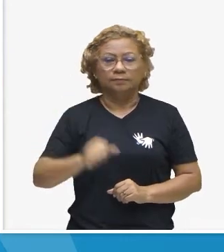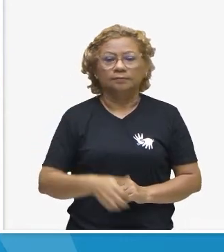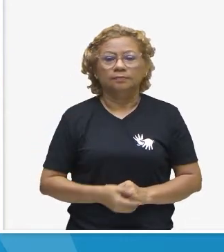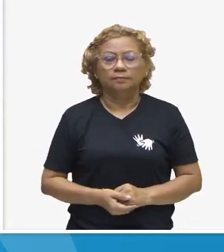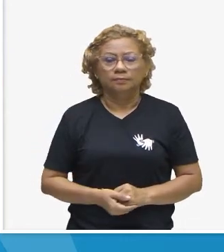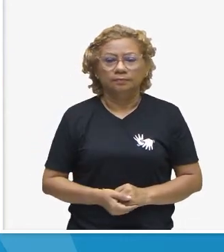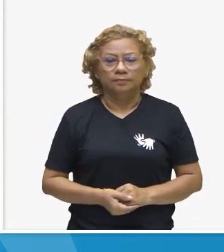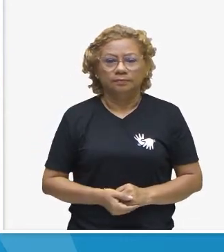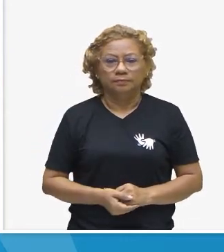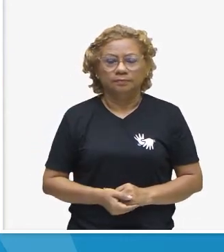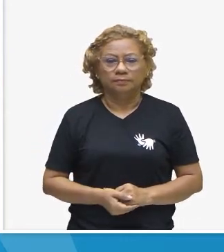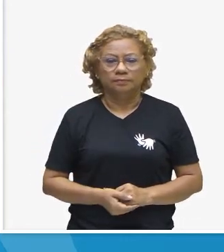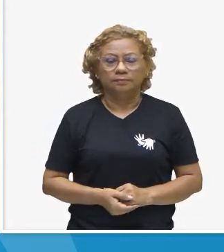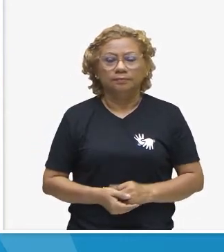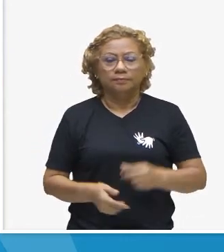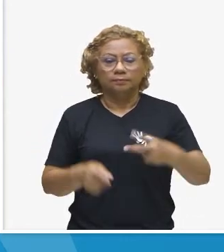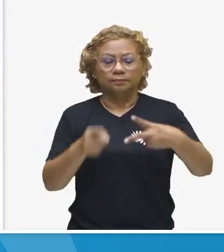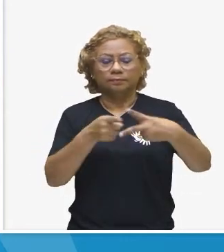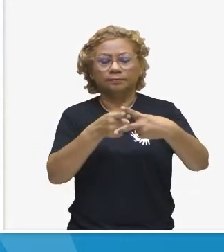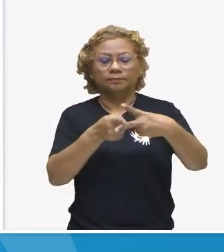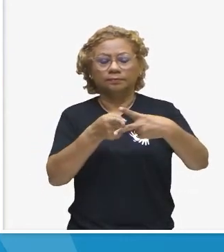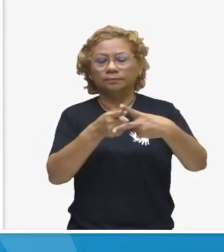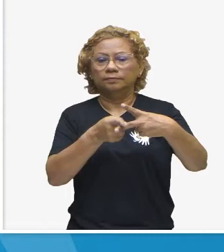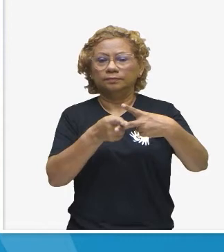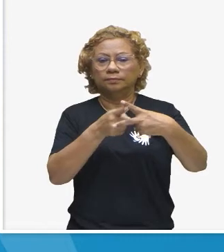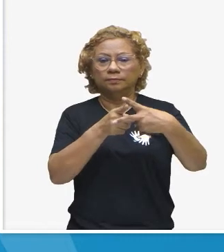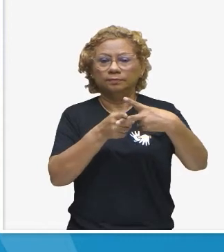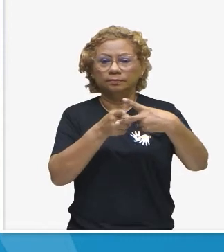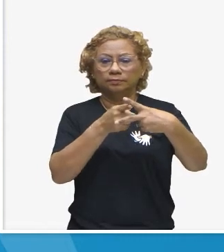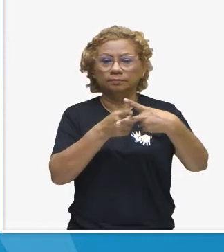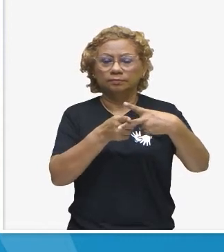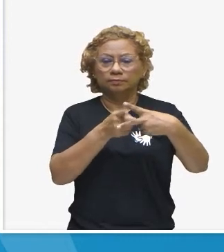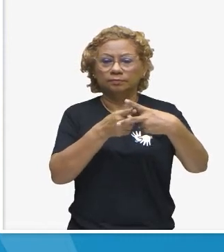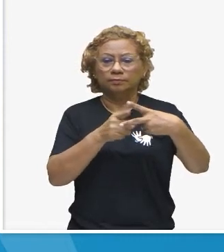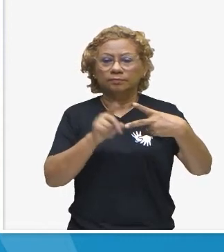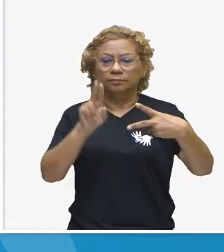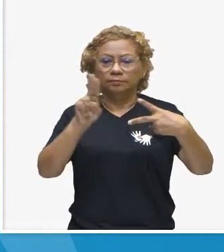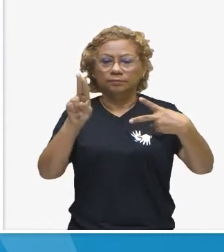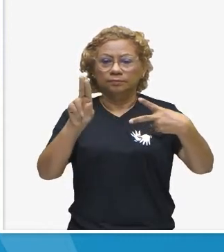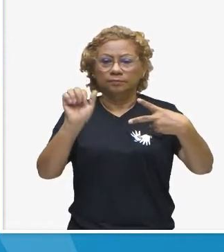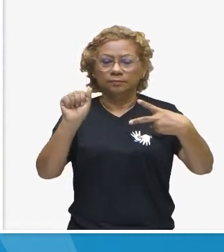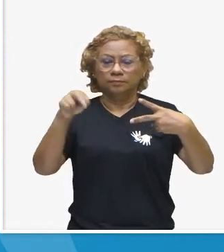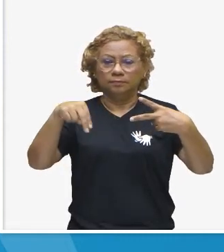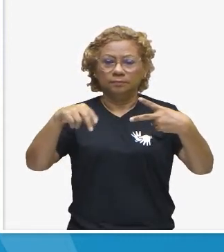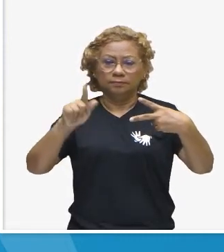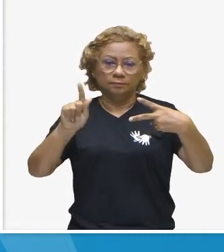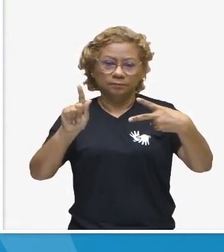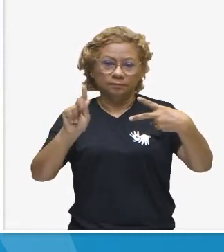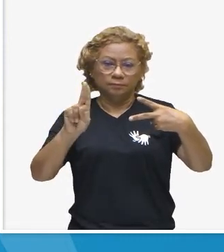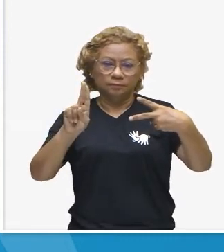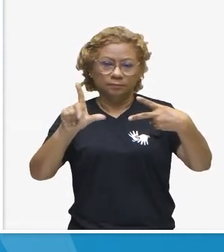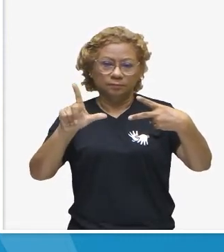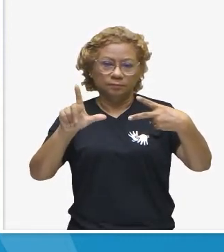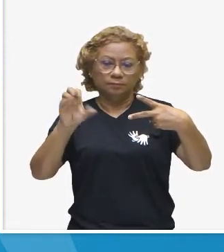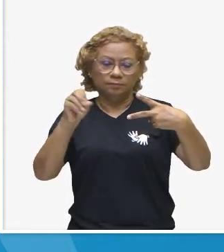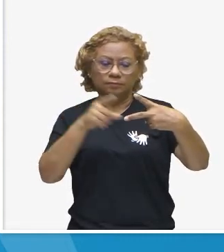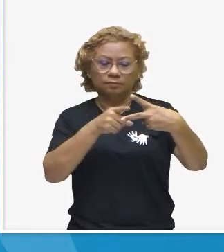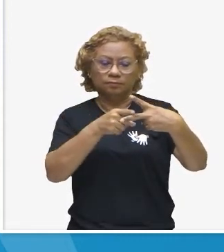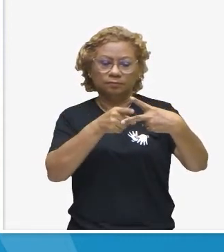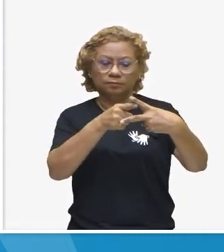E o ângulo é essa abertura. Essa abertura aqui, ó,